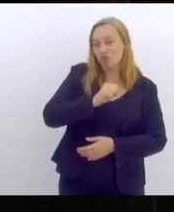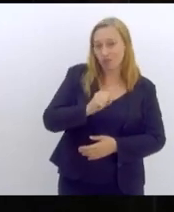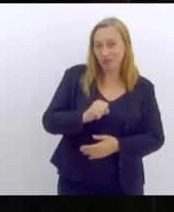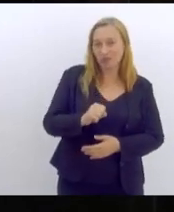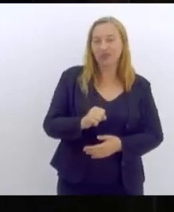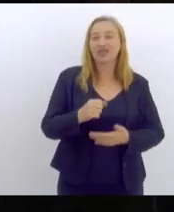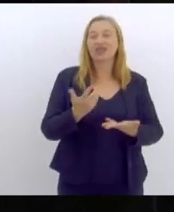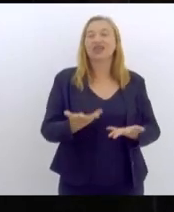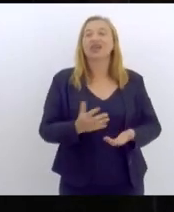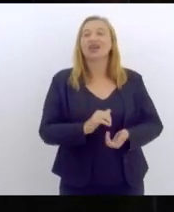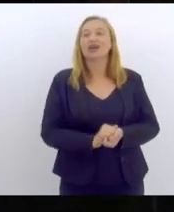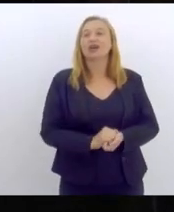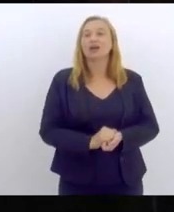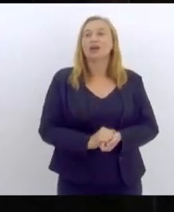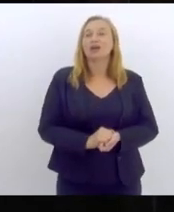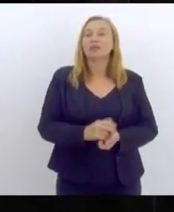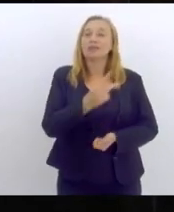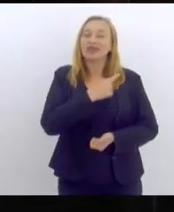Presidente,